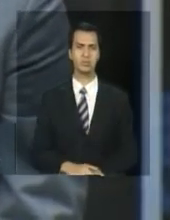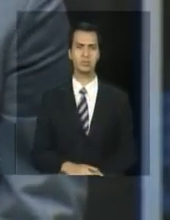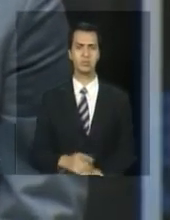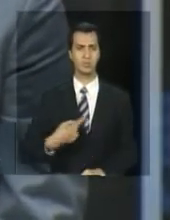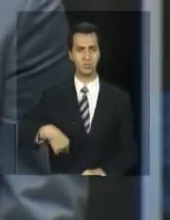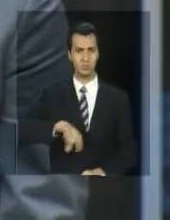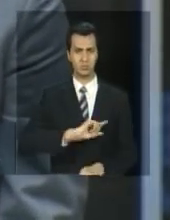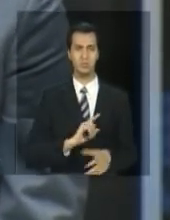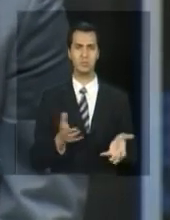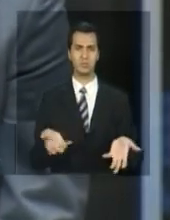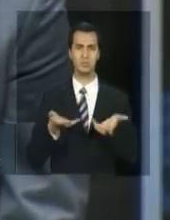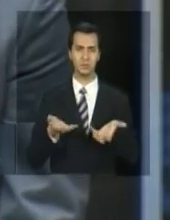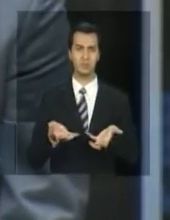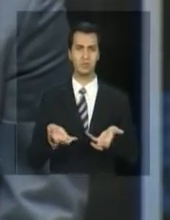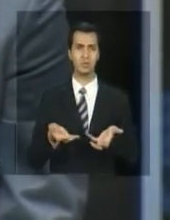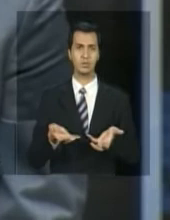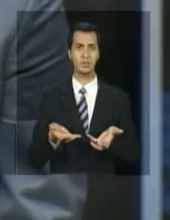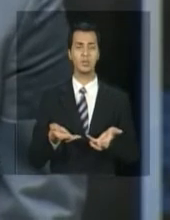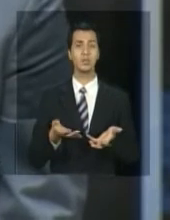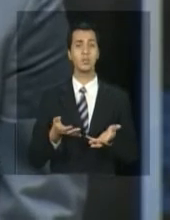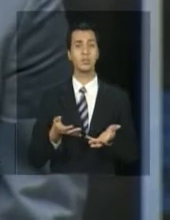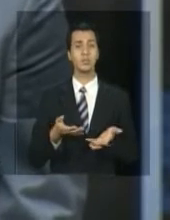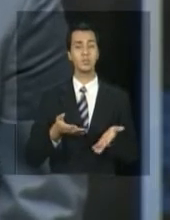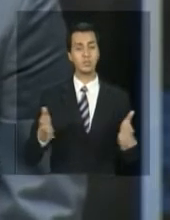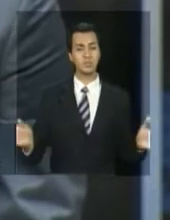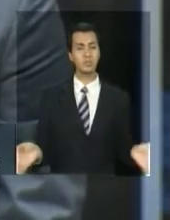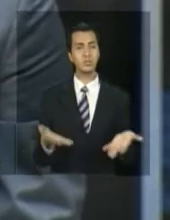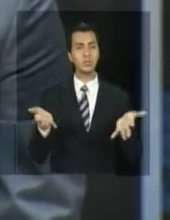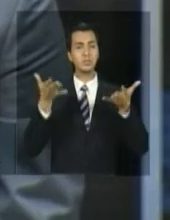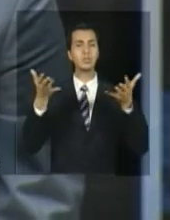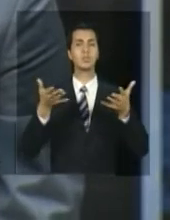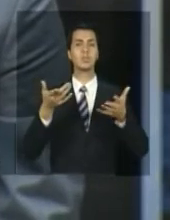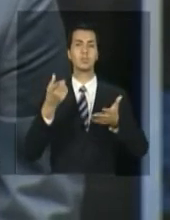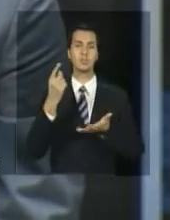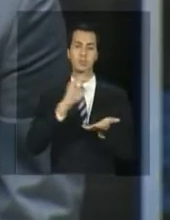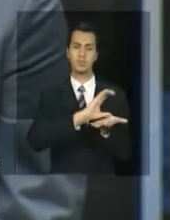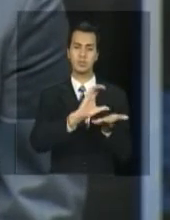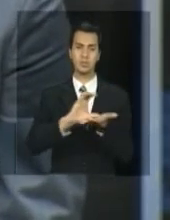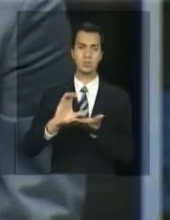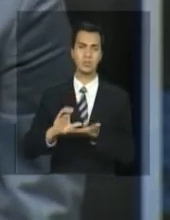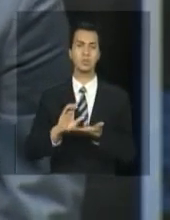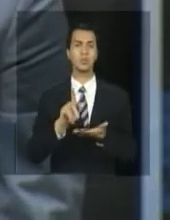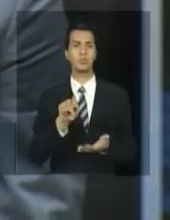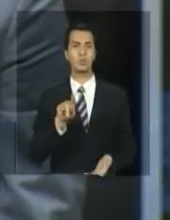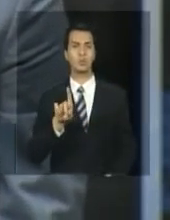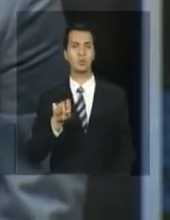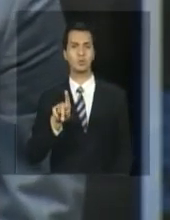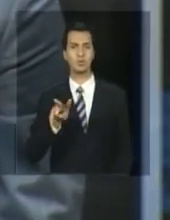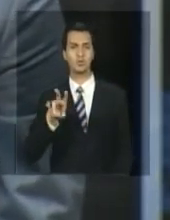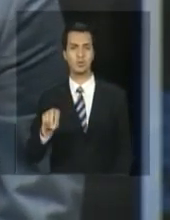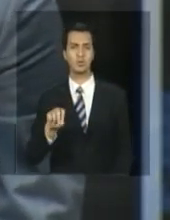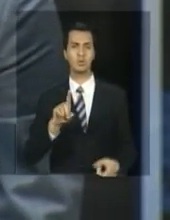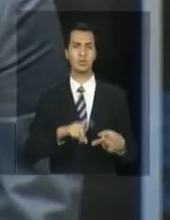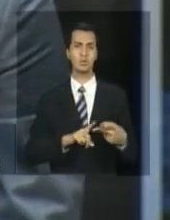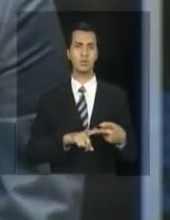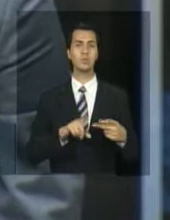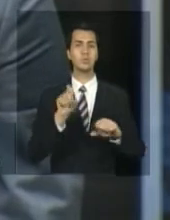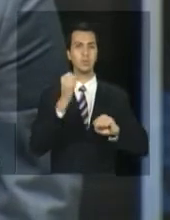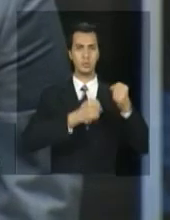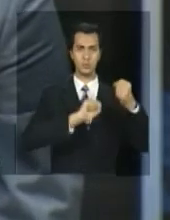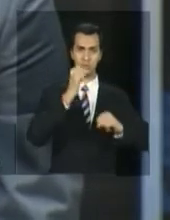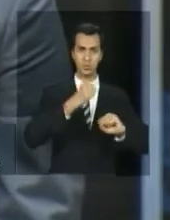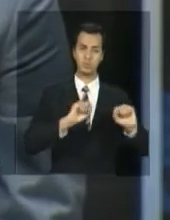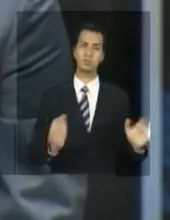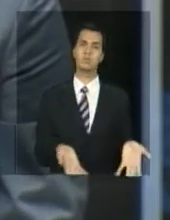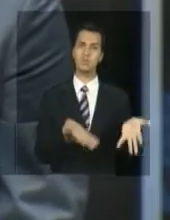Queremos estimular o ingresso de investimentos produtivos, o adensamento maior de cadeias industriais